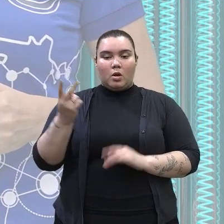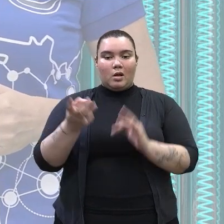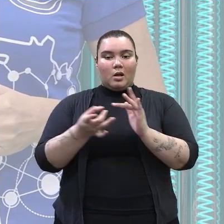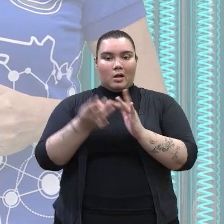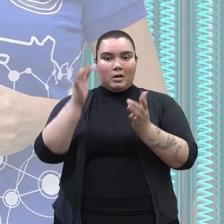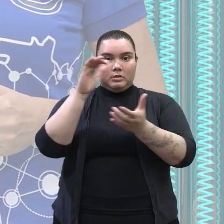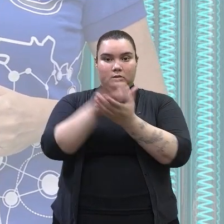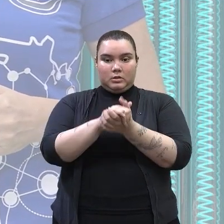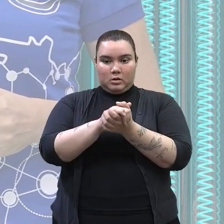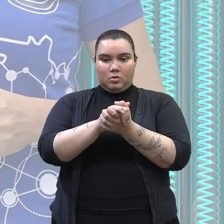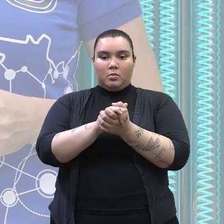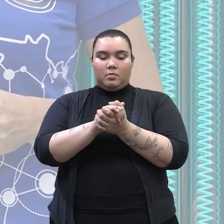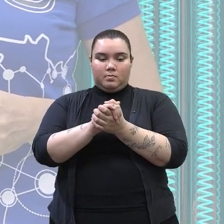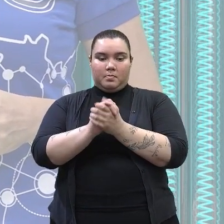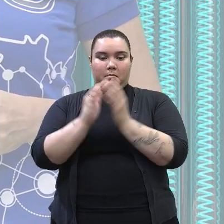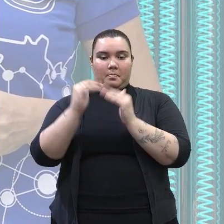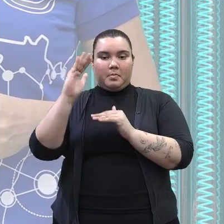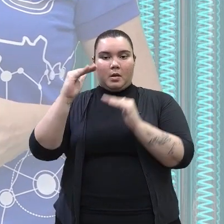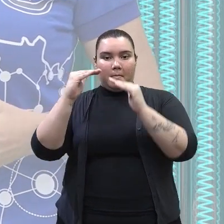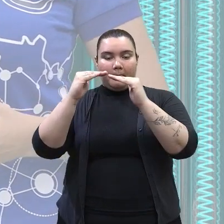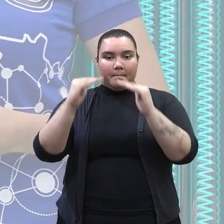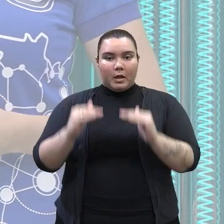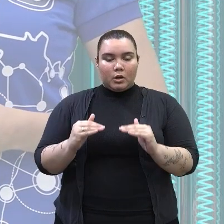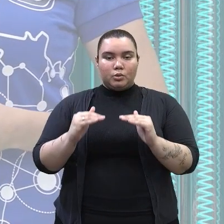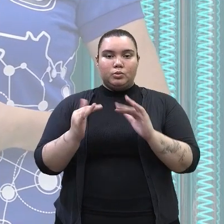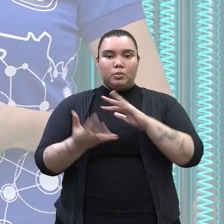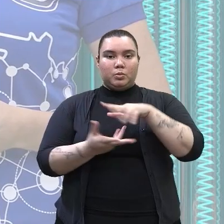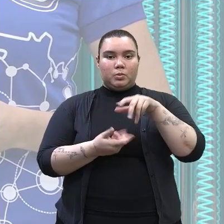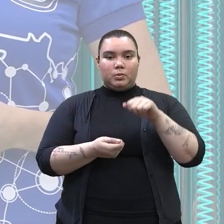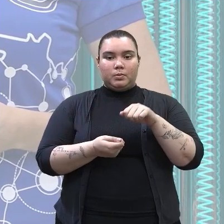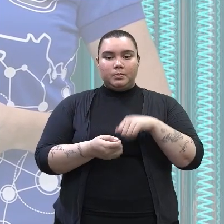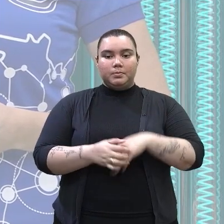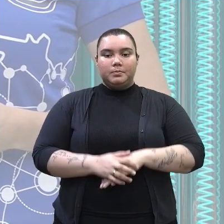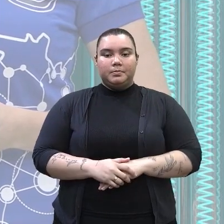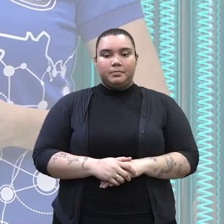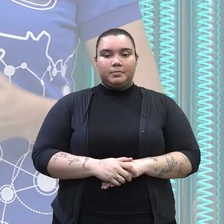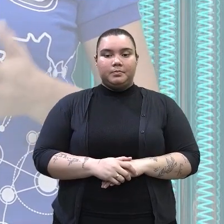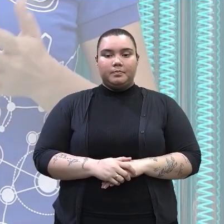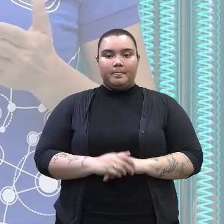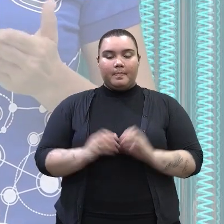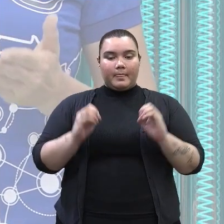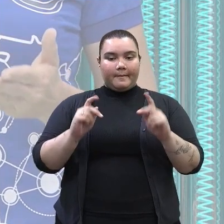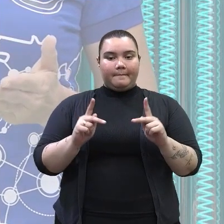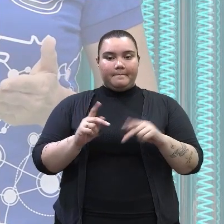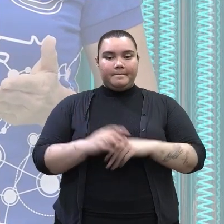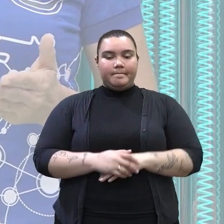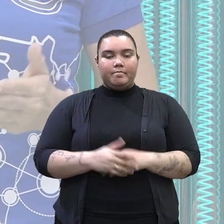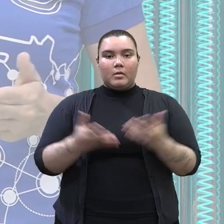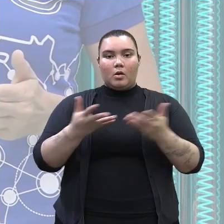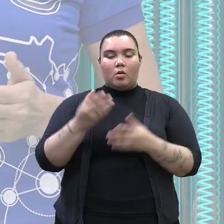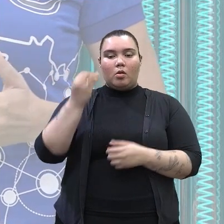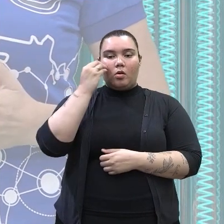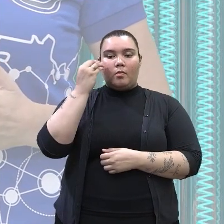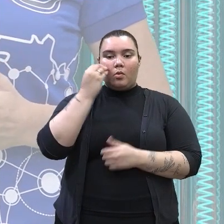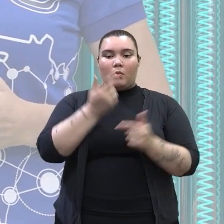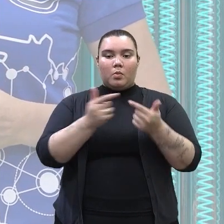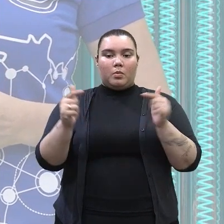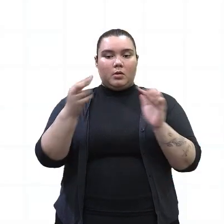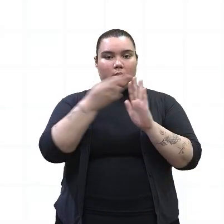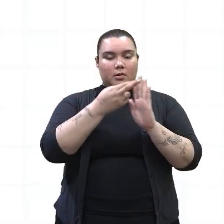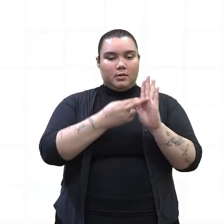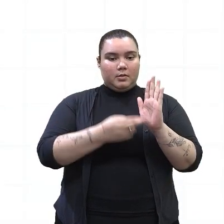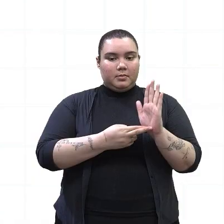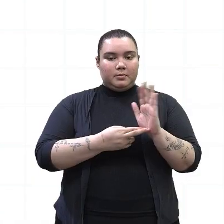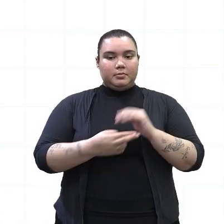mais baixo do mundo, ok? Vamos ver um pouquinho mais de outras regras,